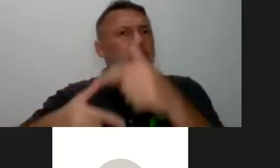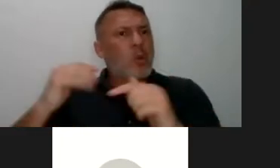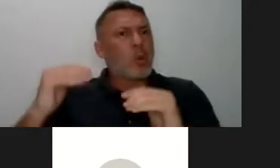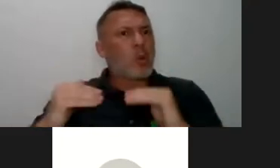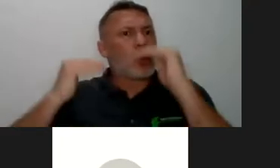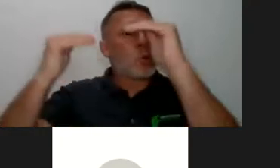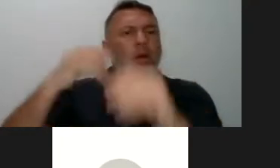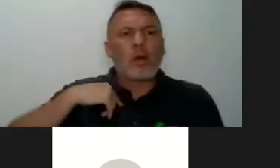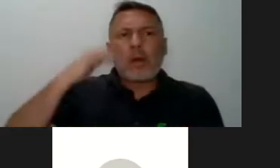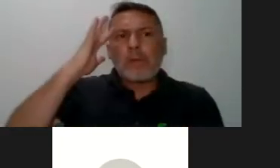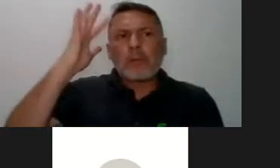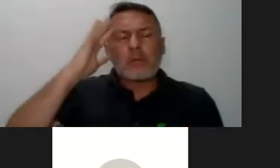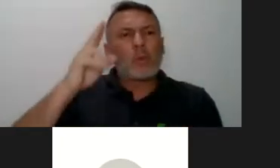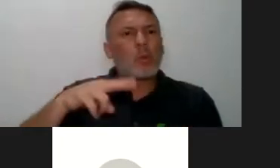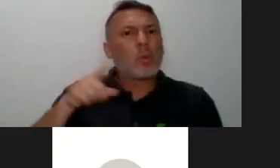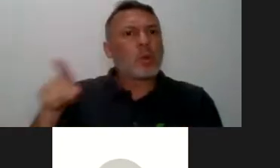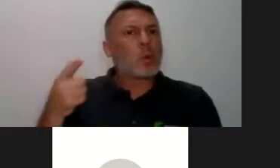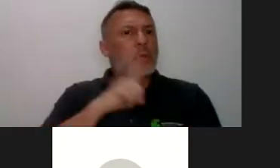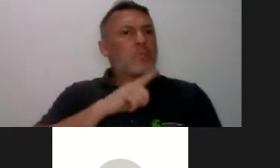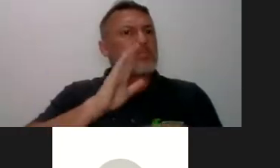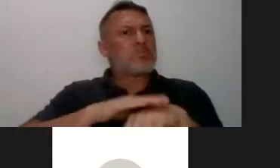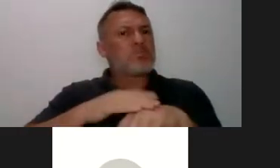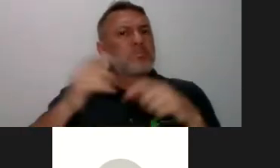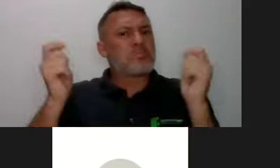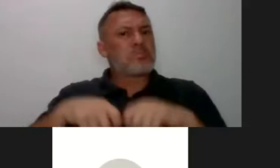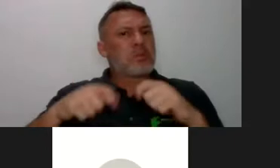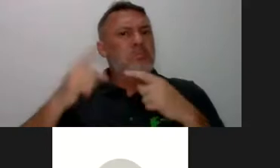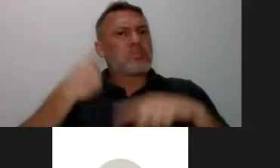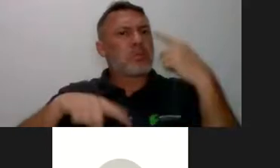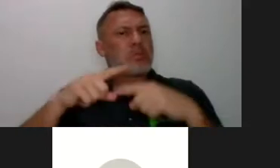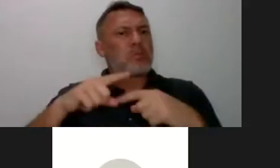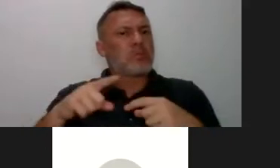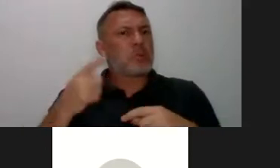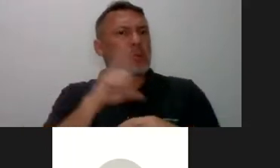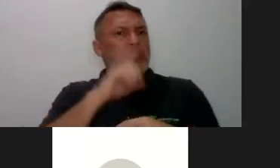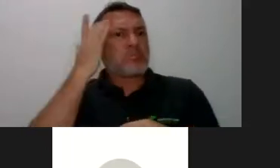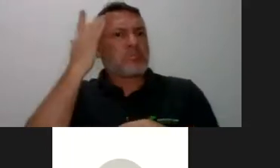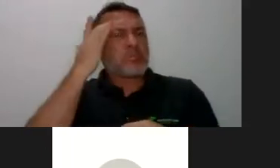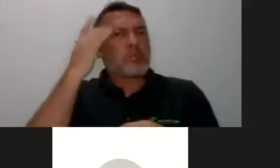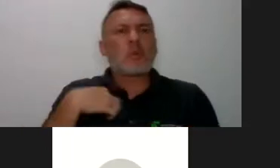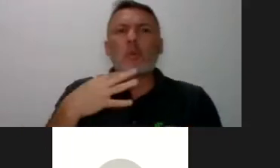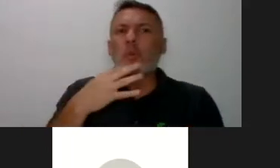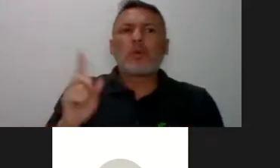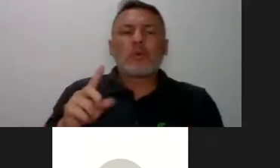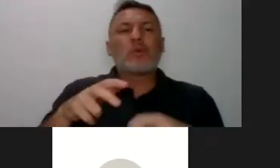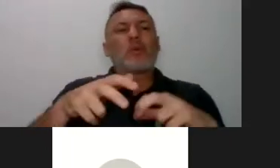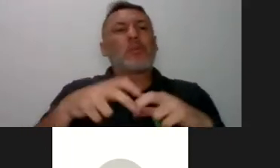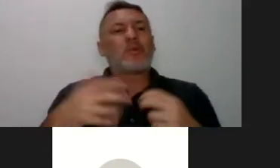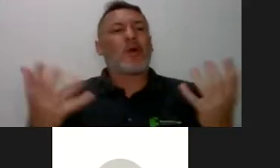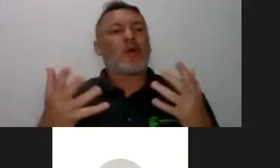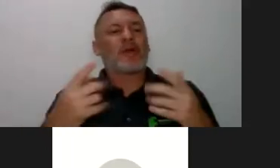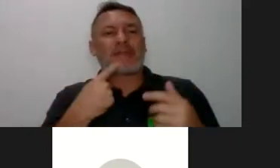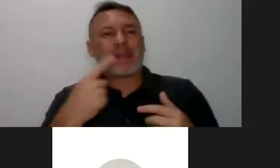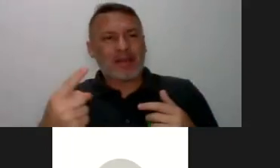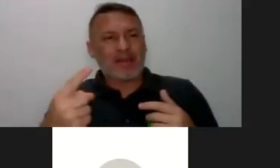E tem conhecimentos e competências que a gente não conhecia. Então, que esse evento tenha possibilitado vocês se